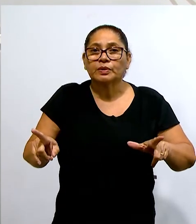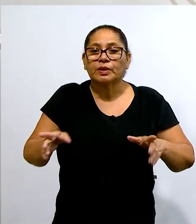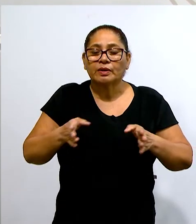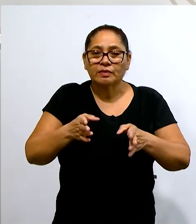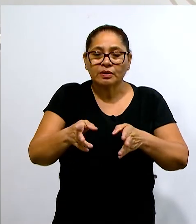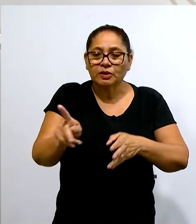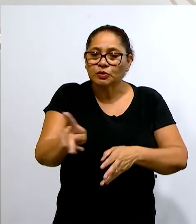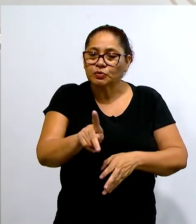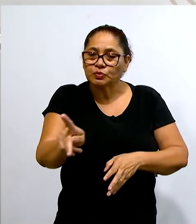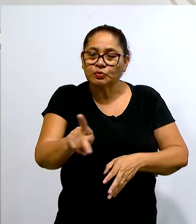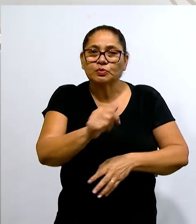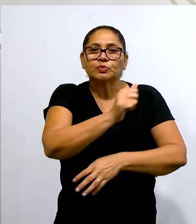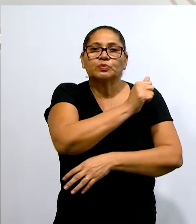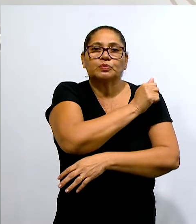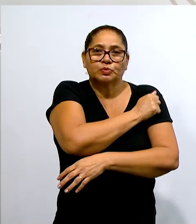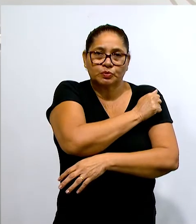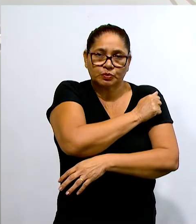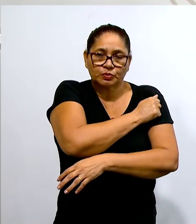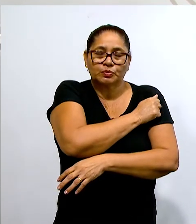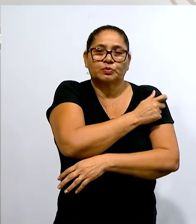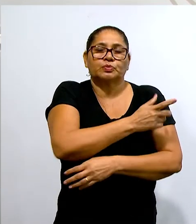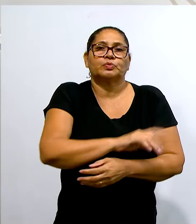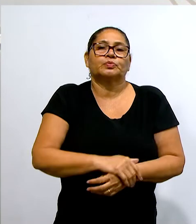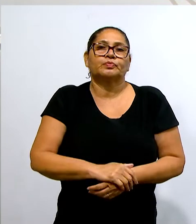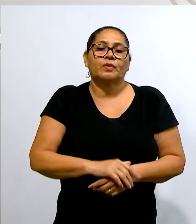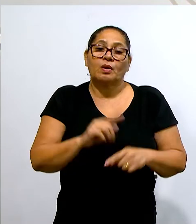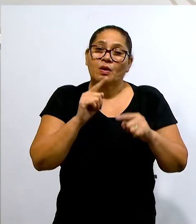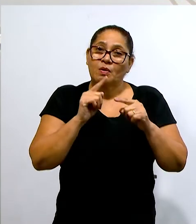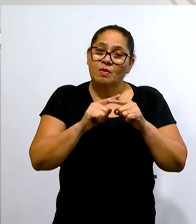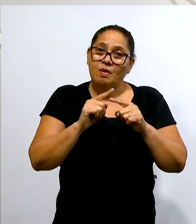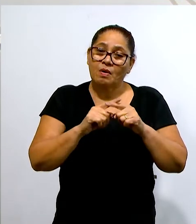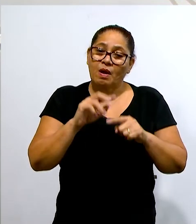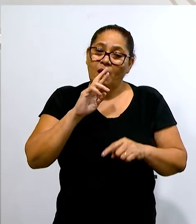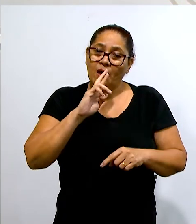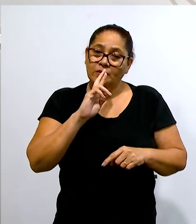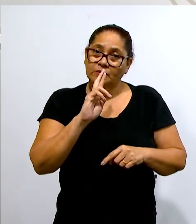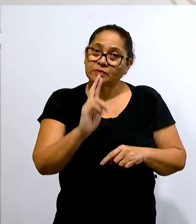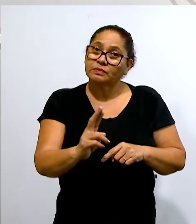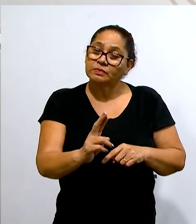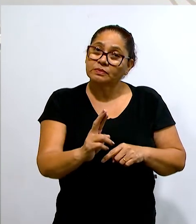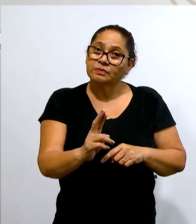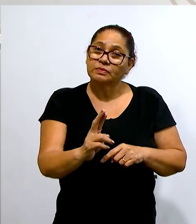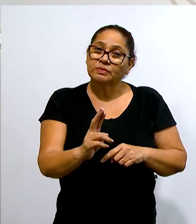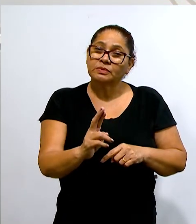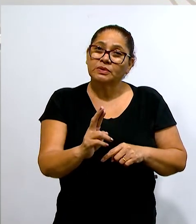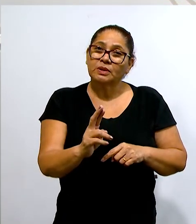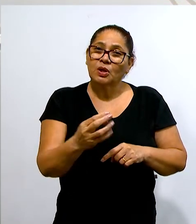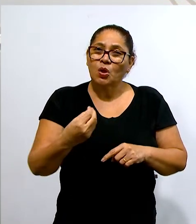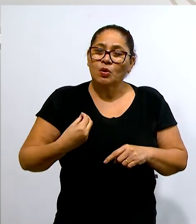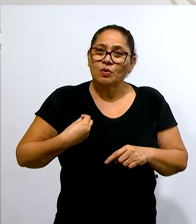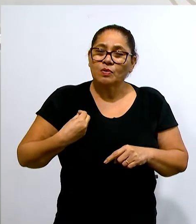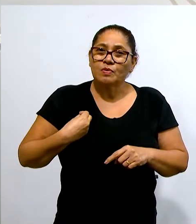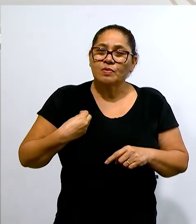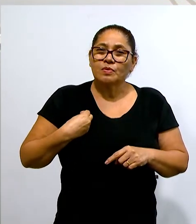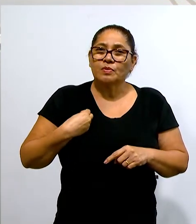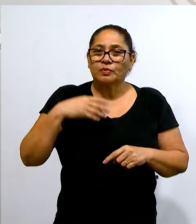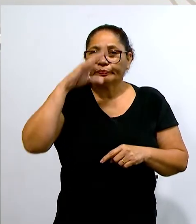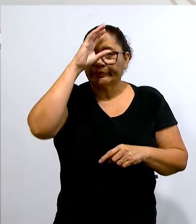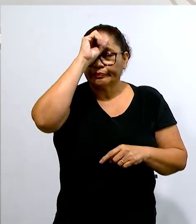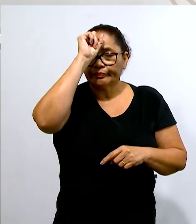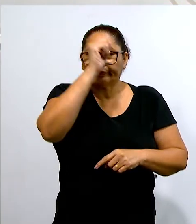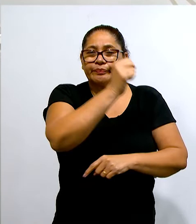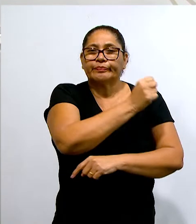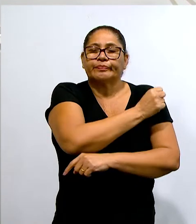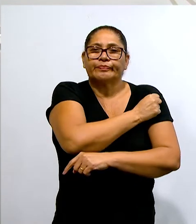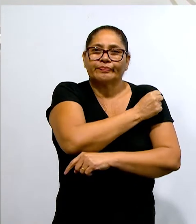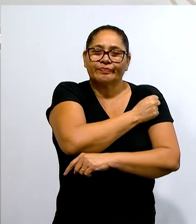avalia o professor. Porque o resultado das notas, da aprendizagem desse aluno,